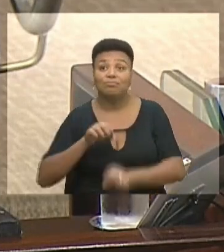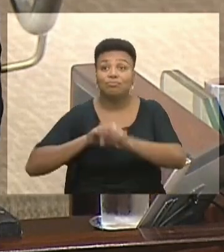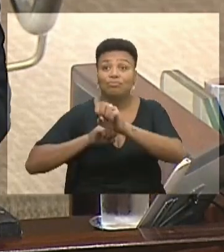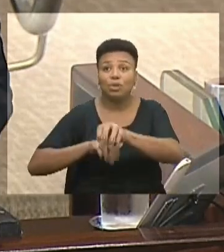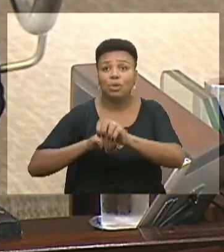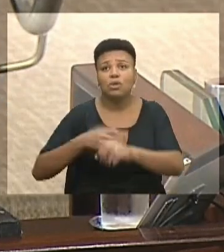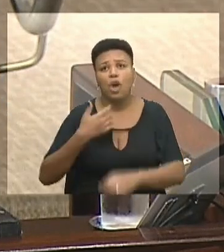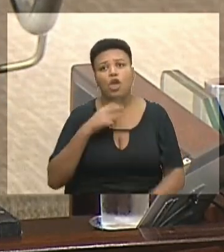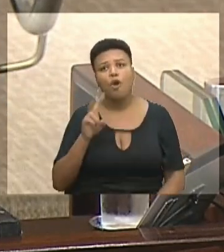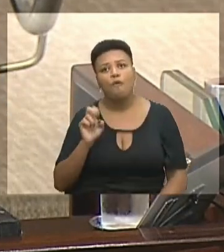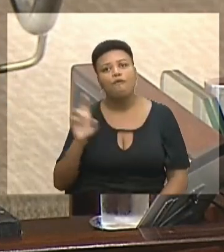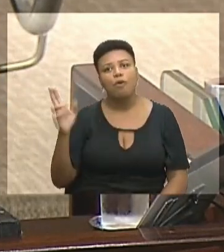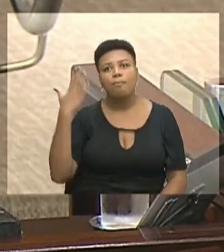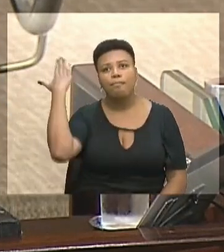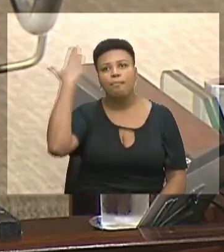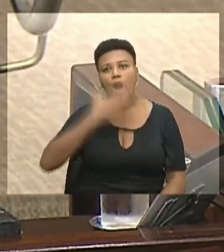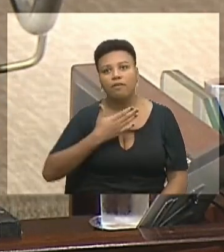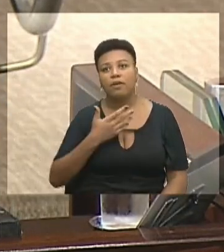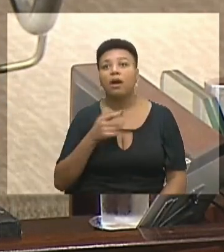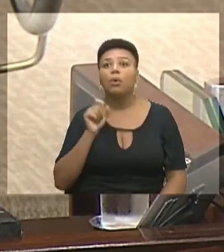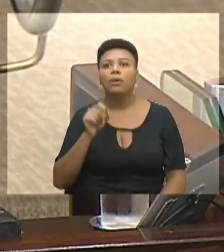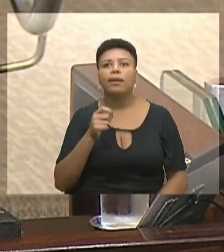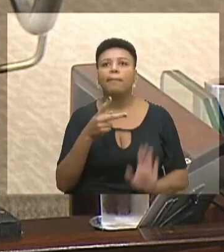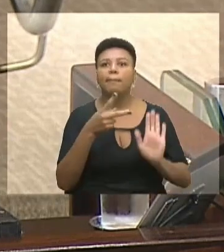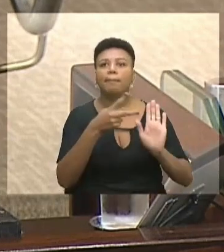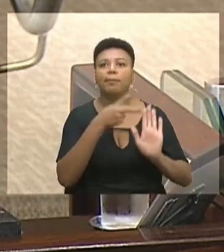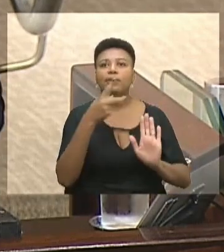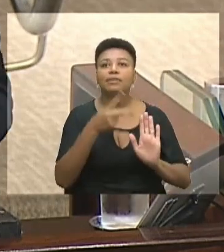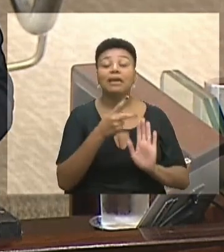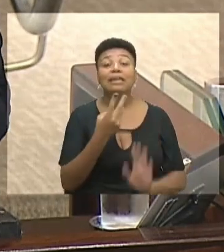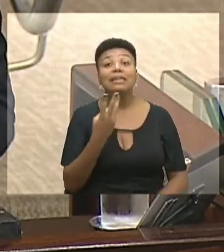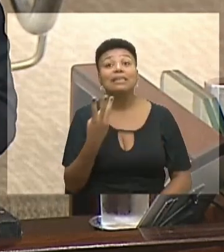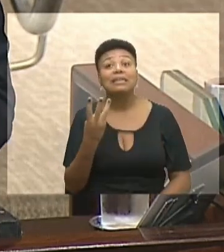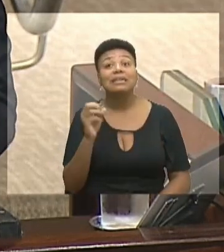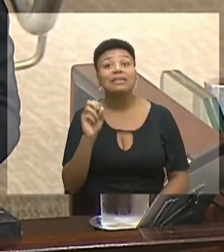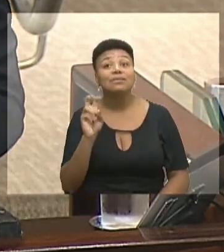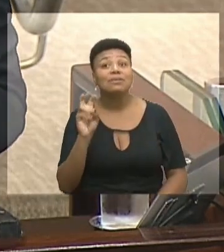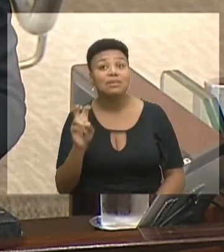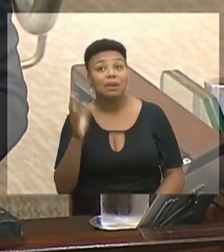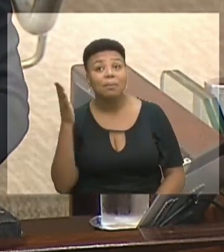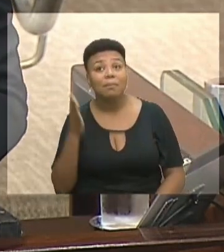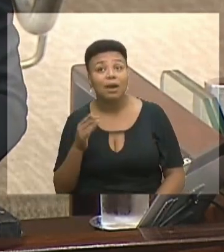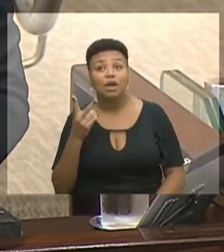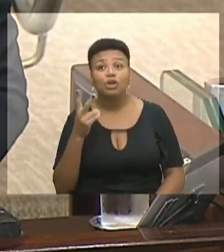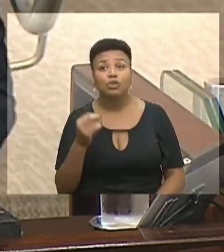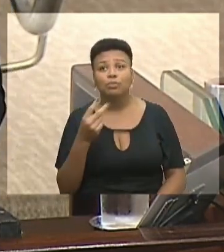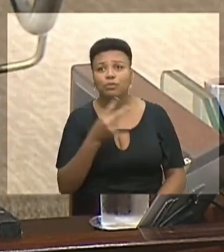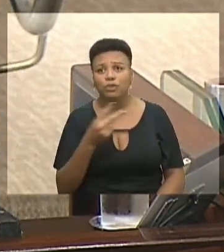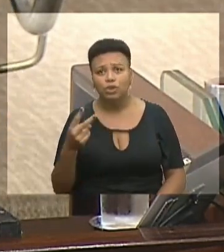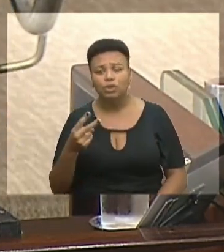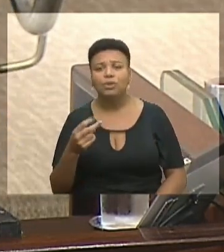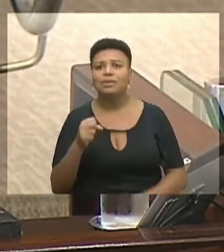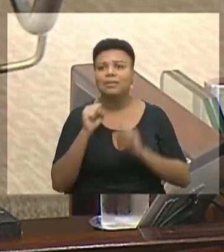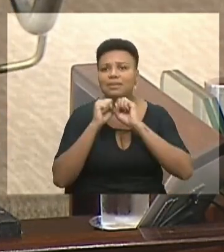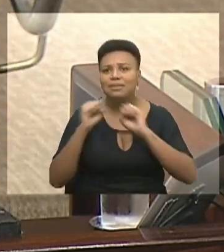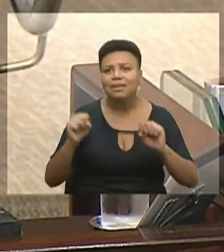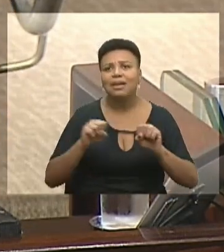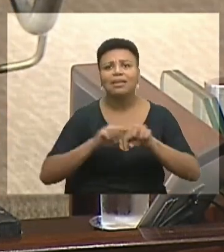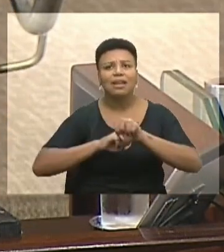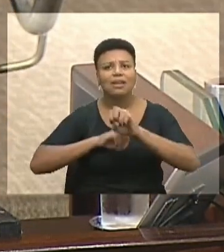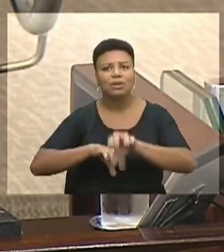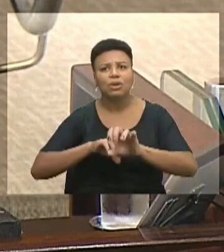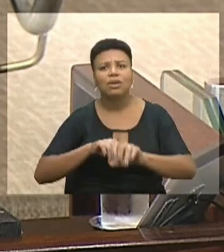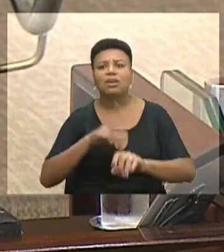comprovar isto com a portaria 305 de 2022 na Secretaria de Educação que